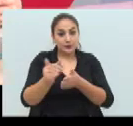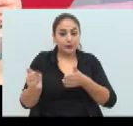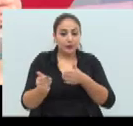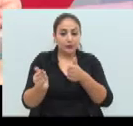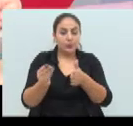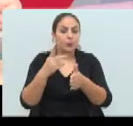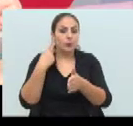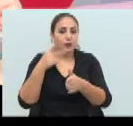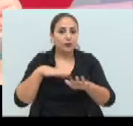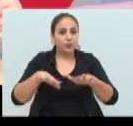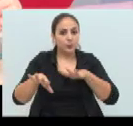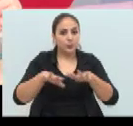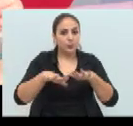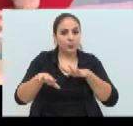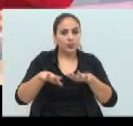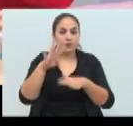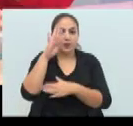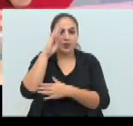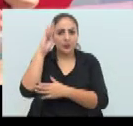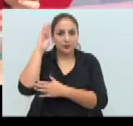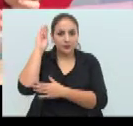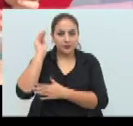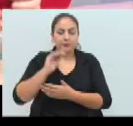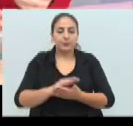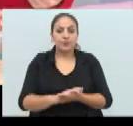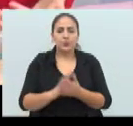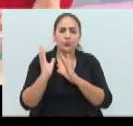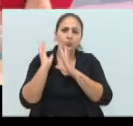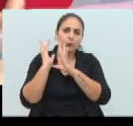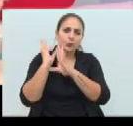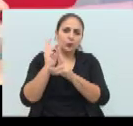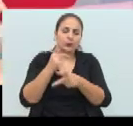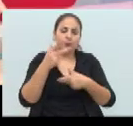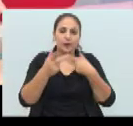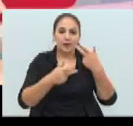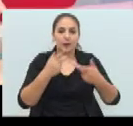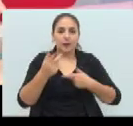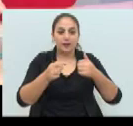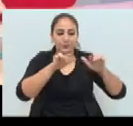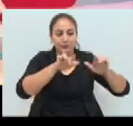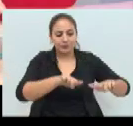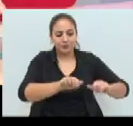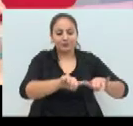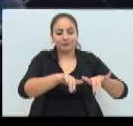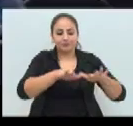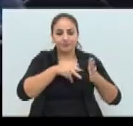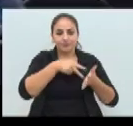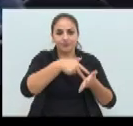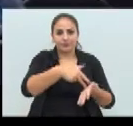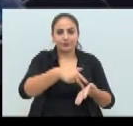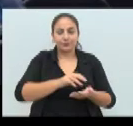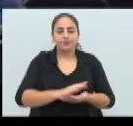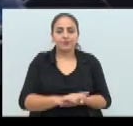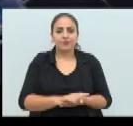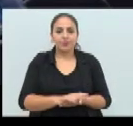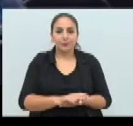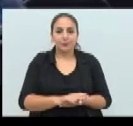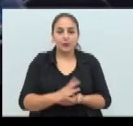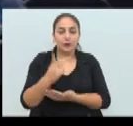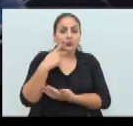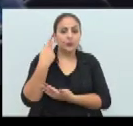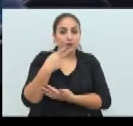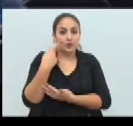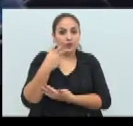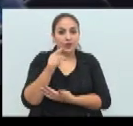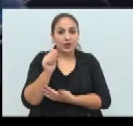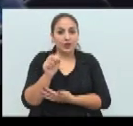nos movimentos estudantis. História contada no espaço do Grande Expediente. O vereador Rafael